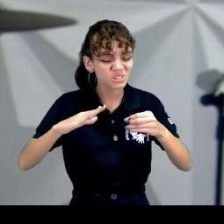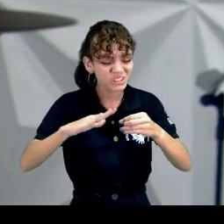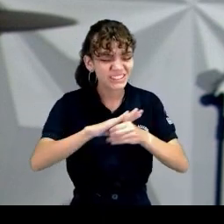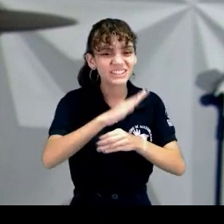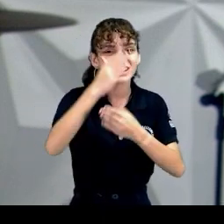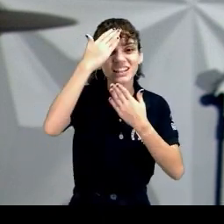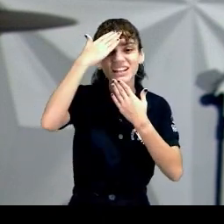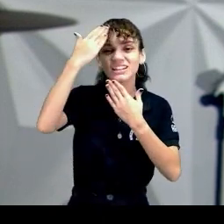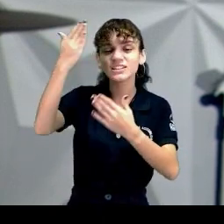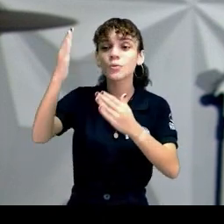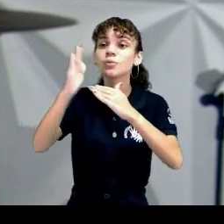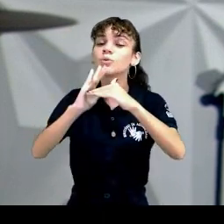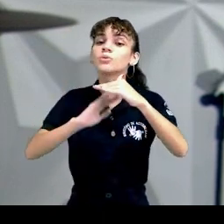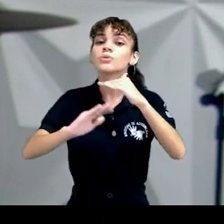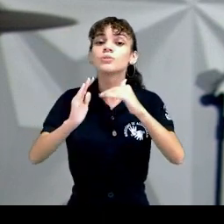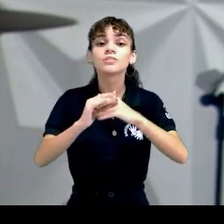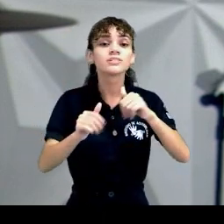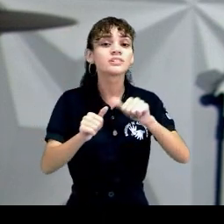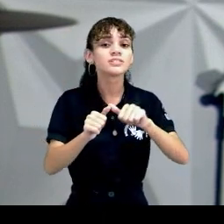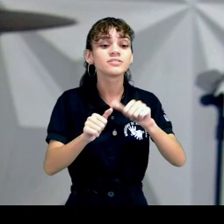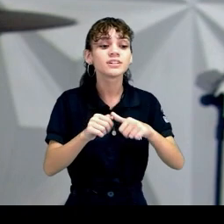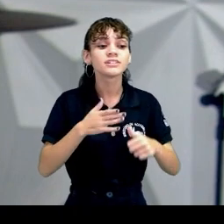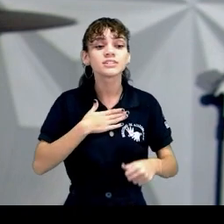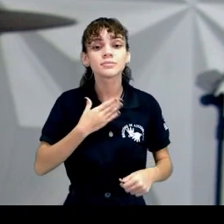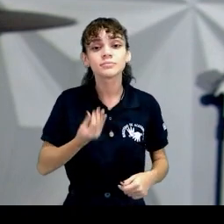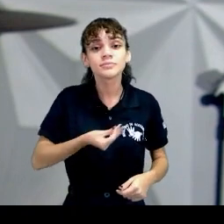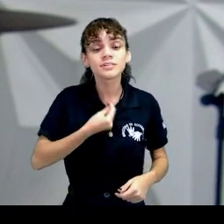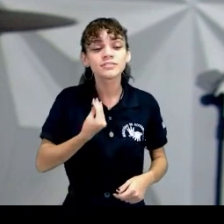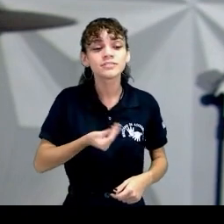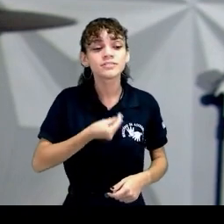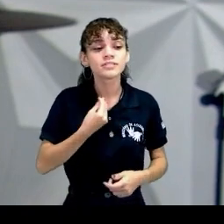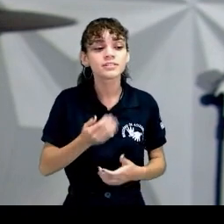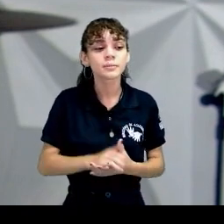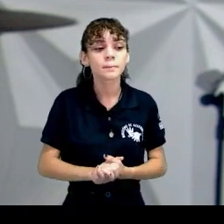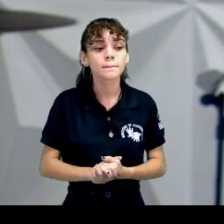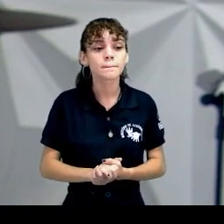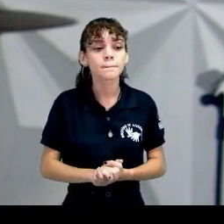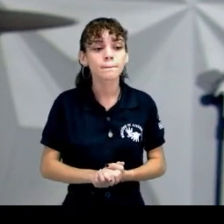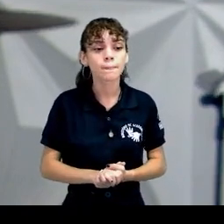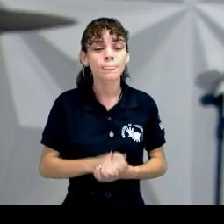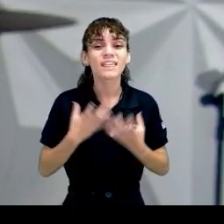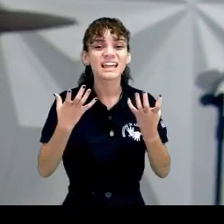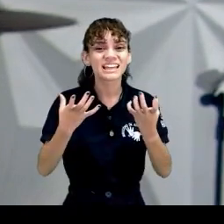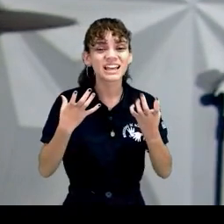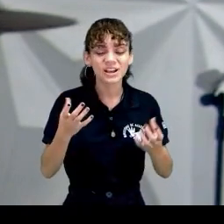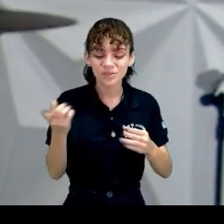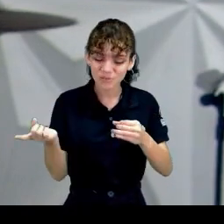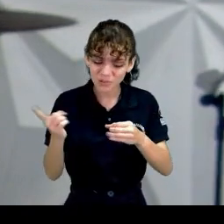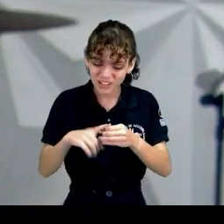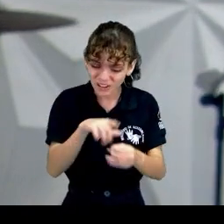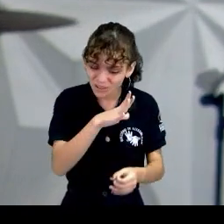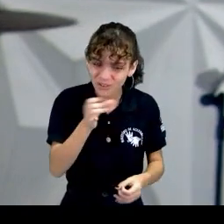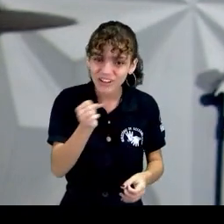quero louvar em alta voz e eu quero lançar-me aos teus pés agradecendo.